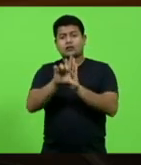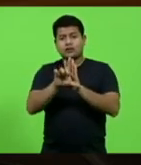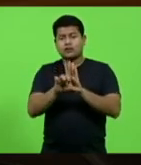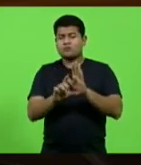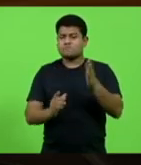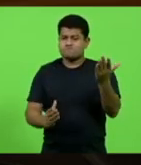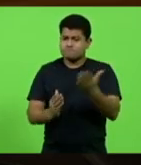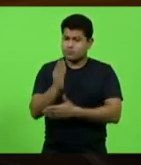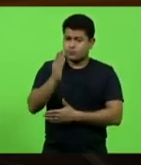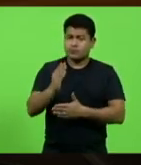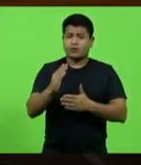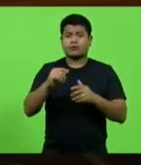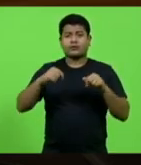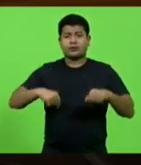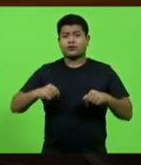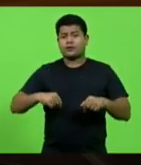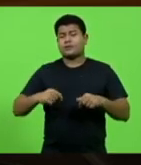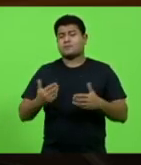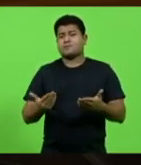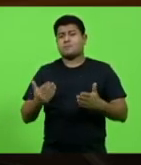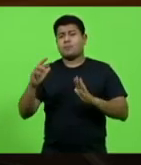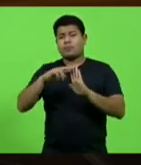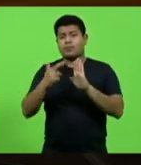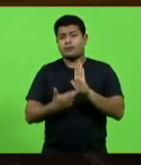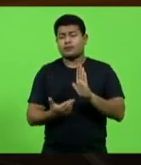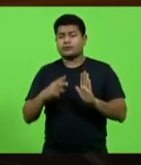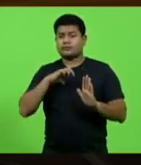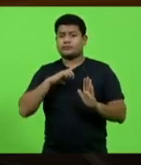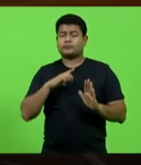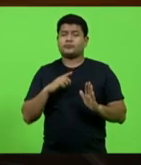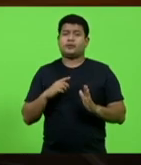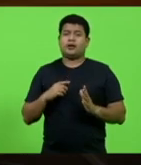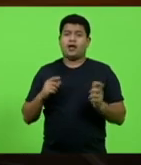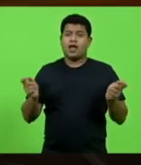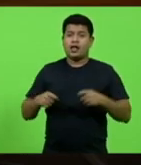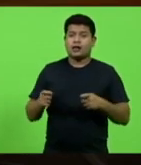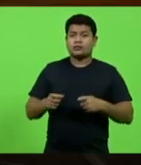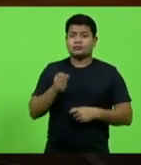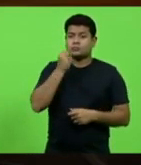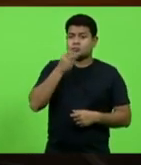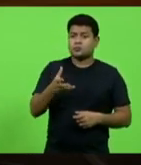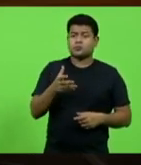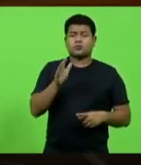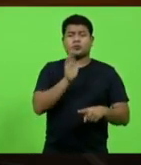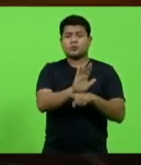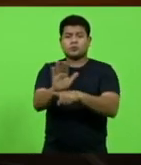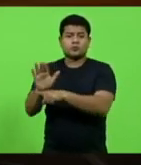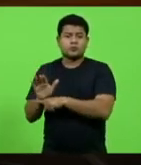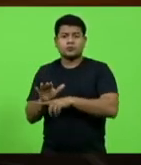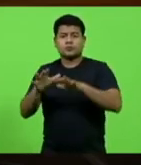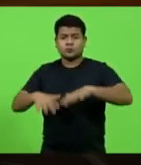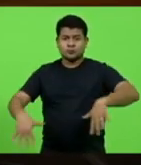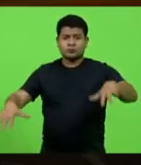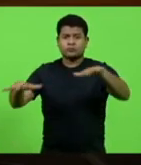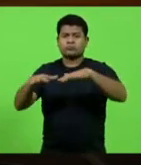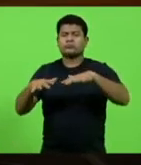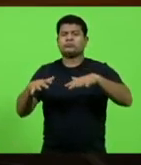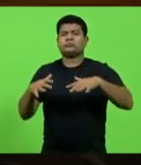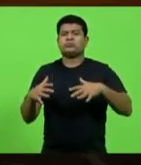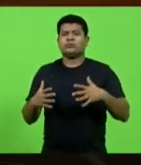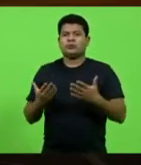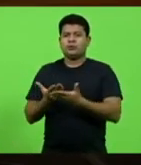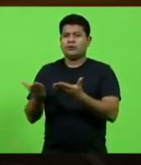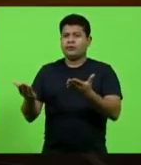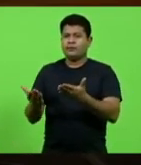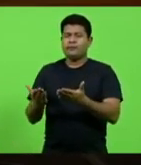nós podemos regulamentar, que parece que é o cenário que é bom para todos e atende às expectativas de muitos,